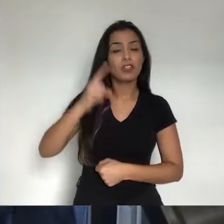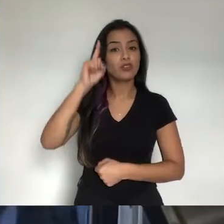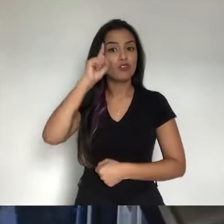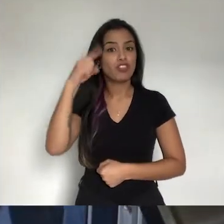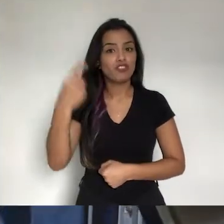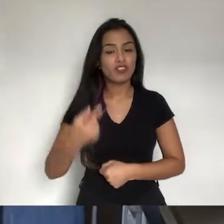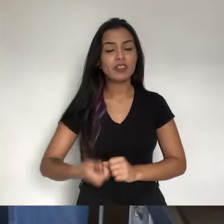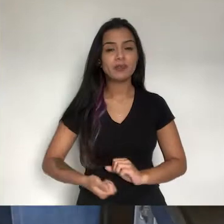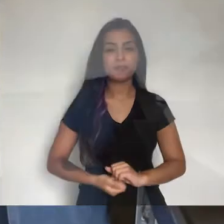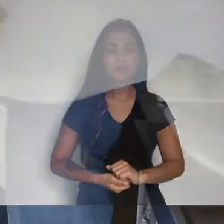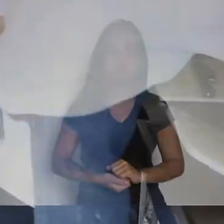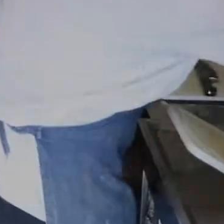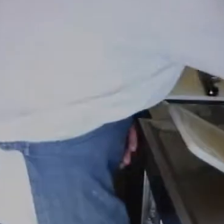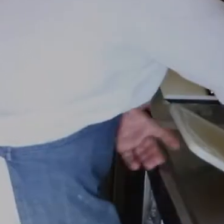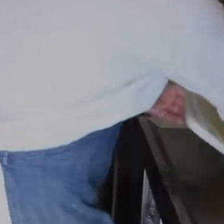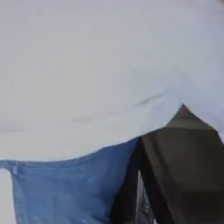dia.